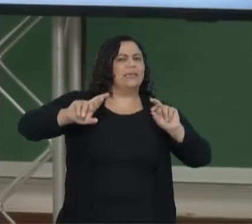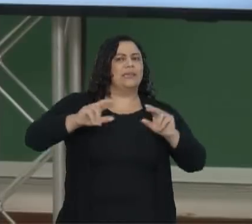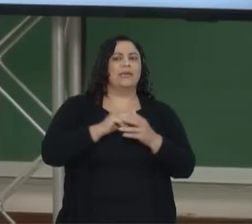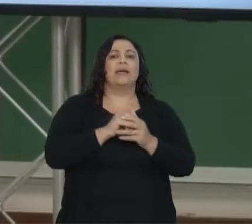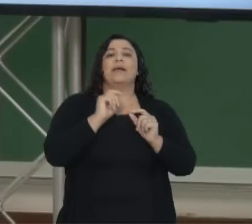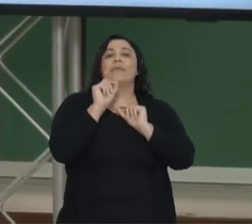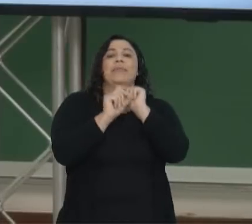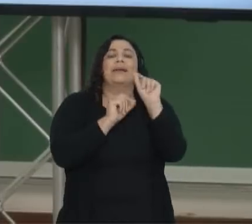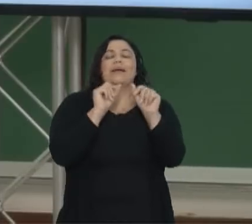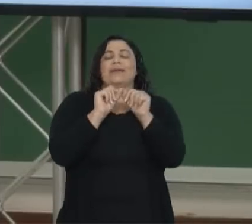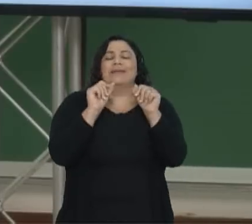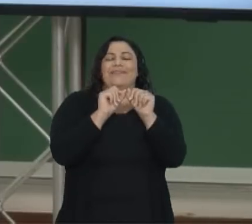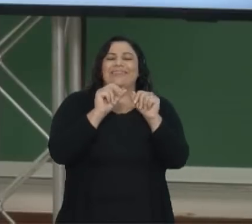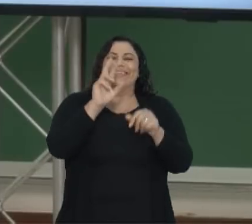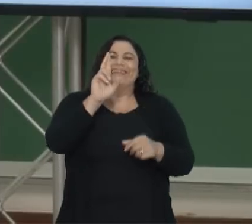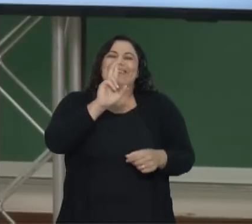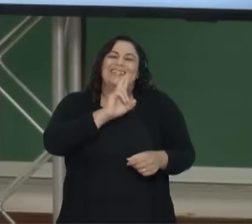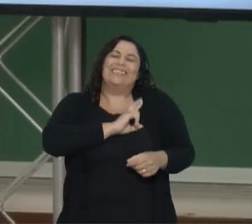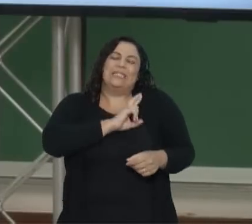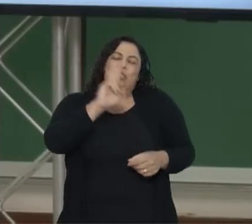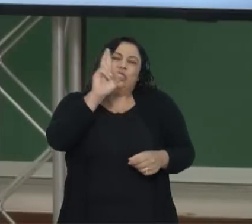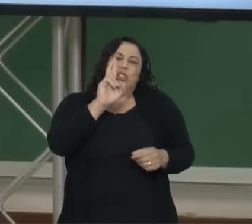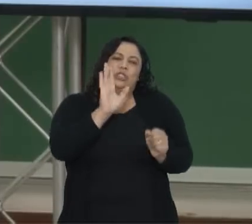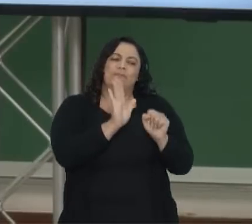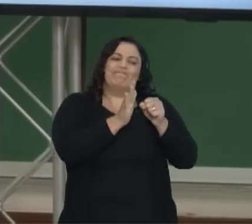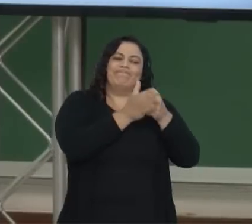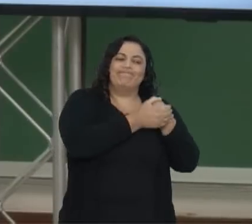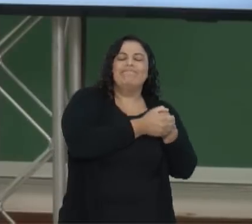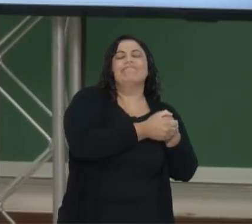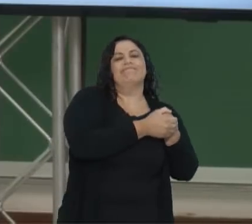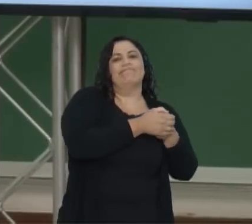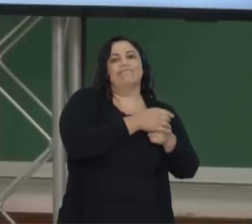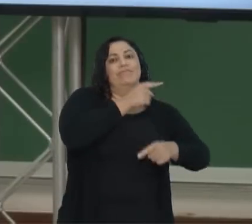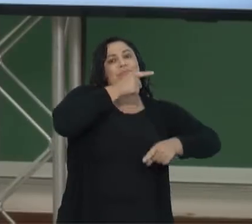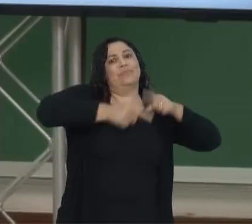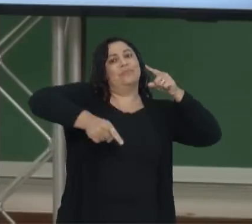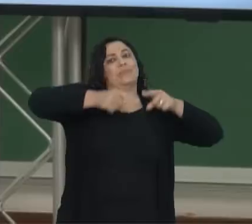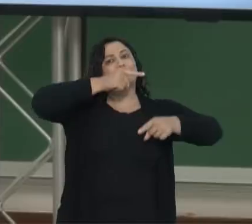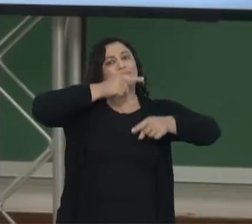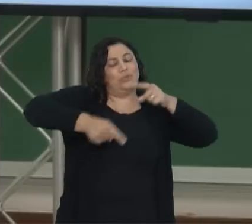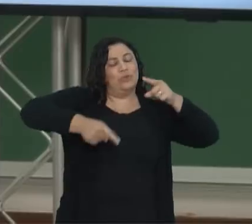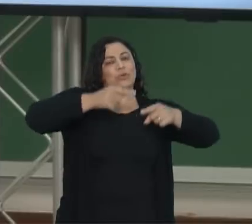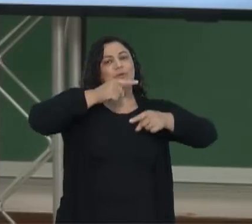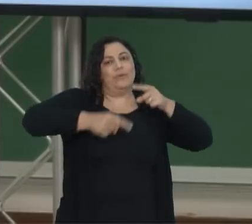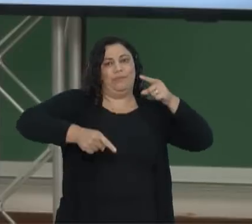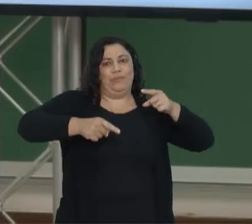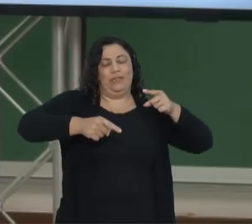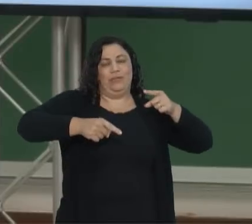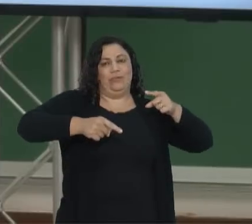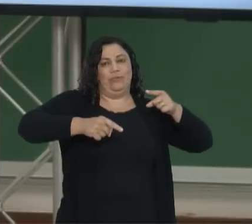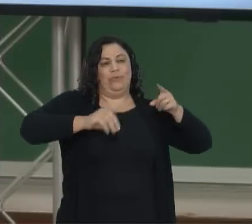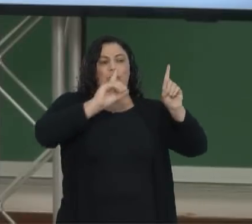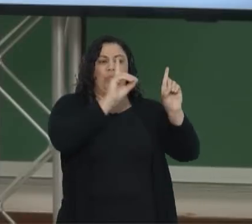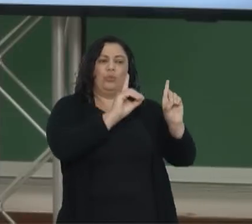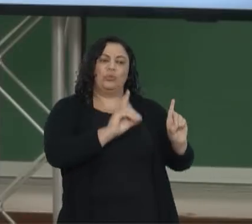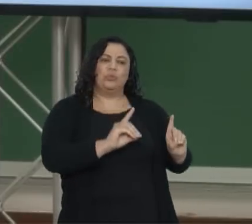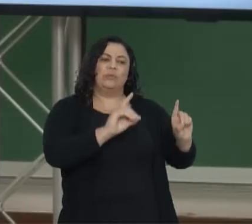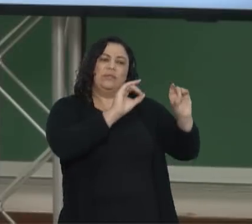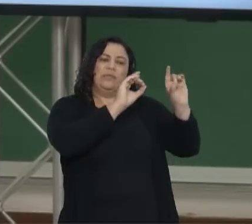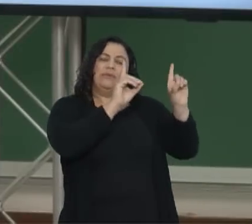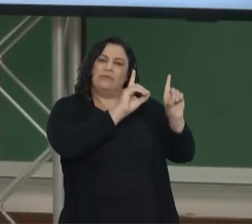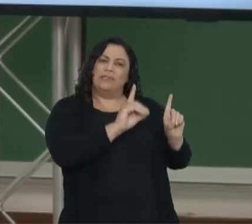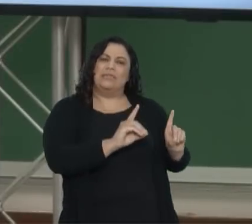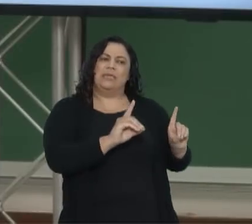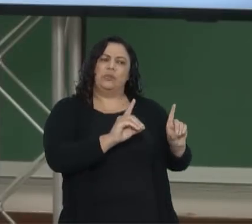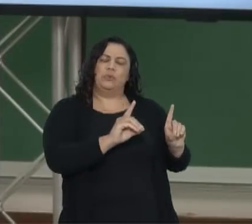era proibido, né, cultuar os deuses que eles tinham da sua cultura própria, né? Tinha que